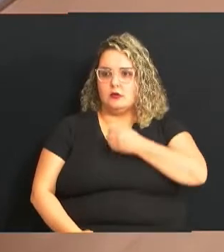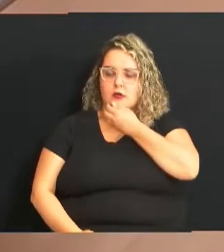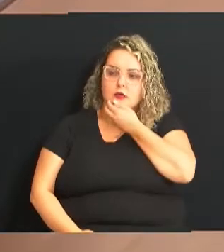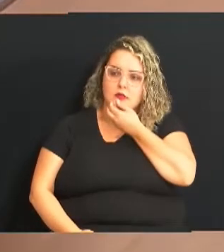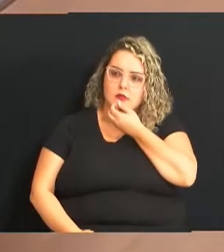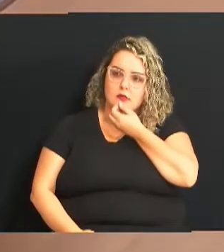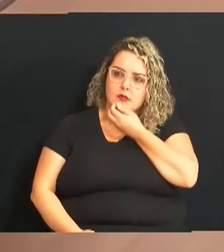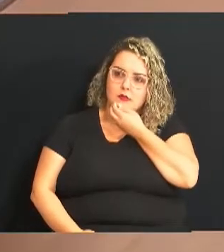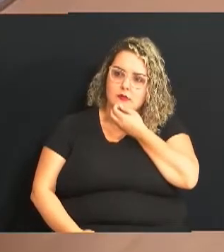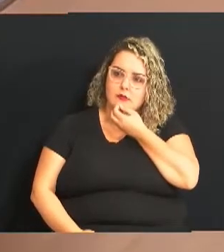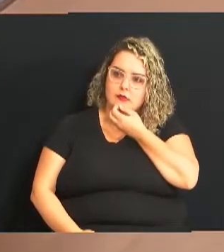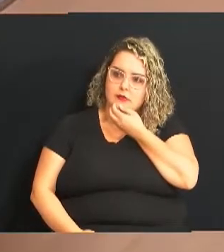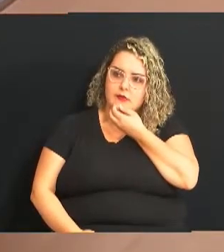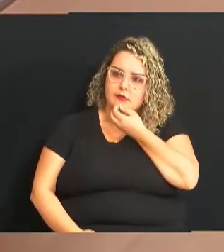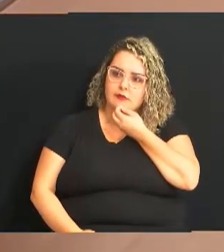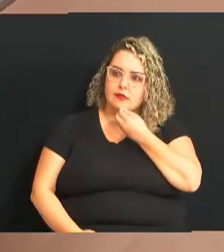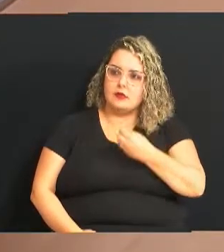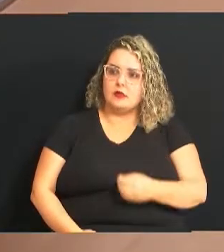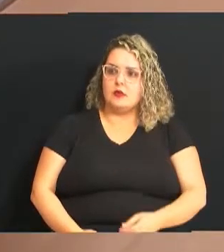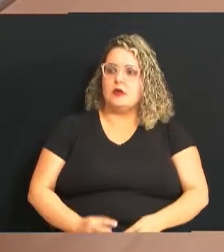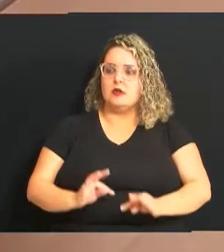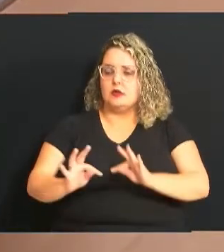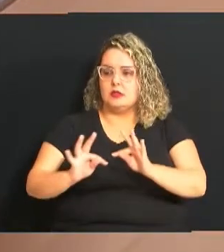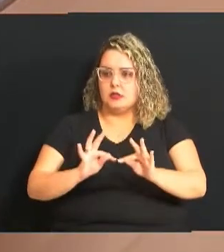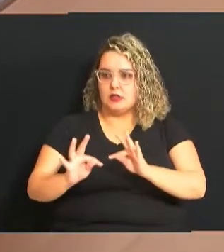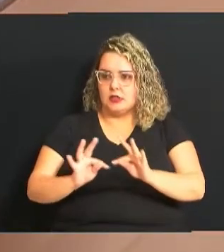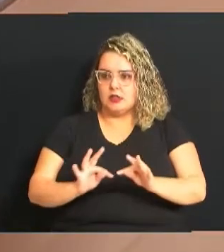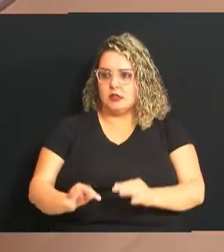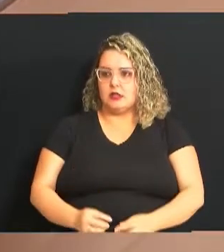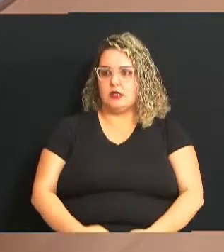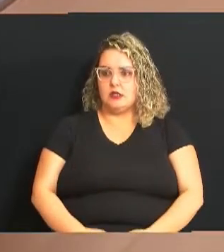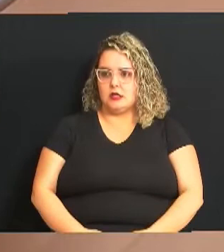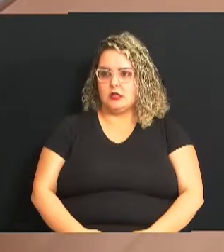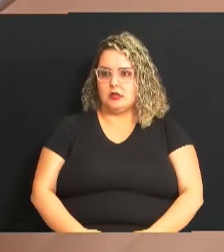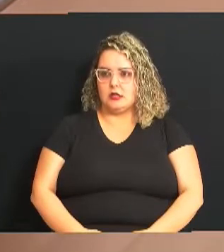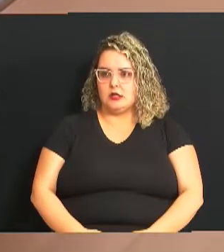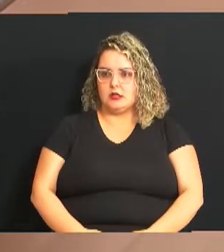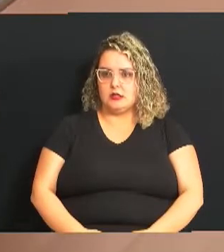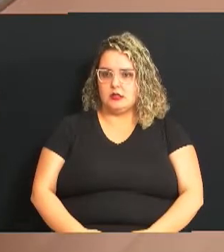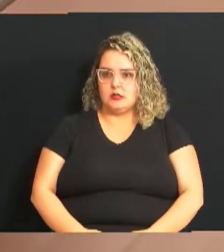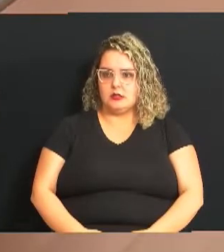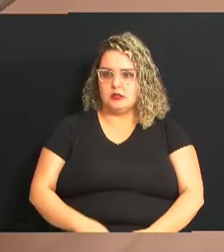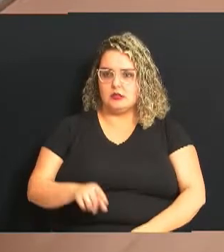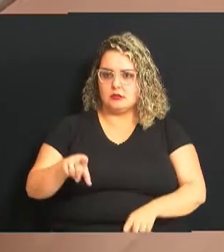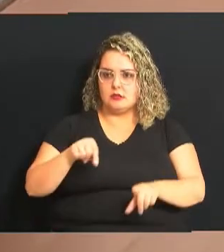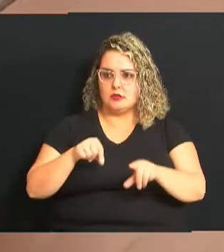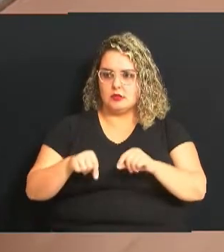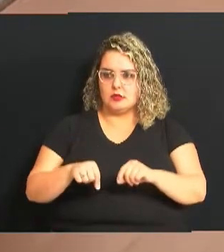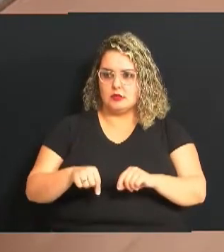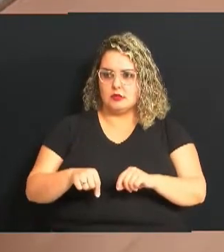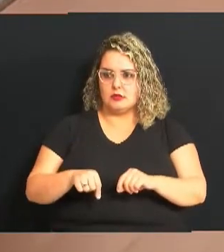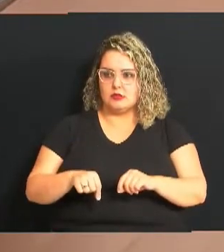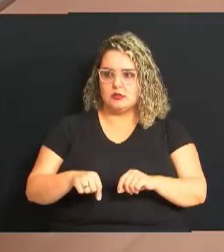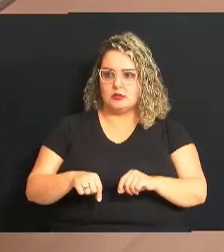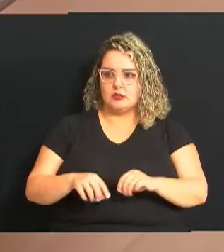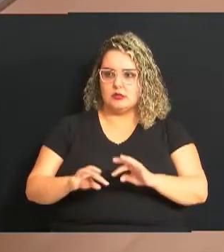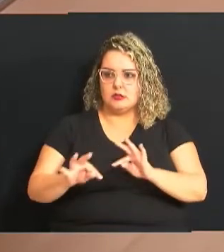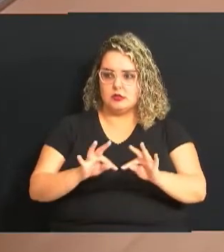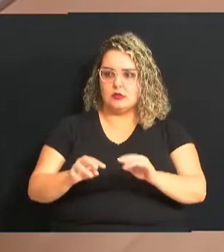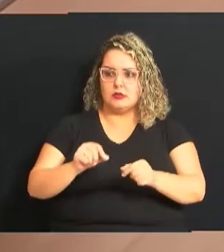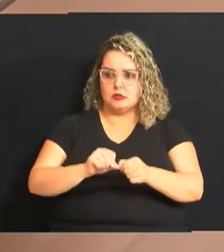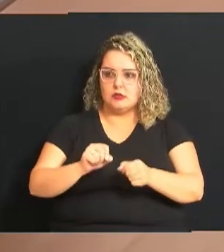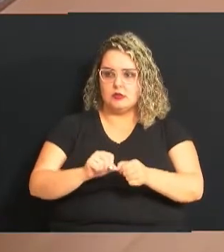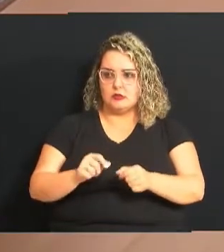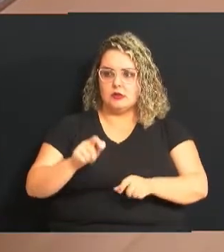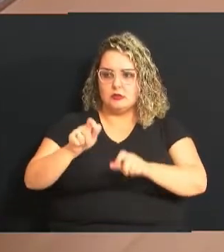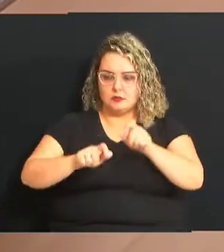A pessoa... Vai ser a técnica. É técnico. São requisitos técnicos que vão fazer com que a